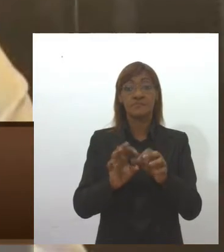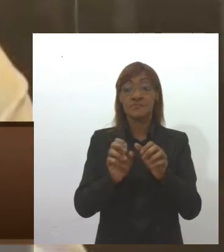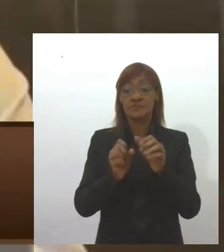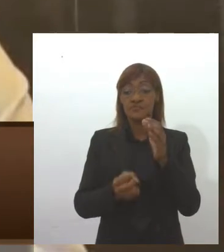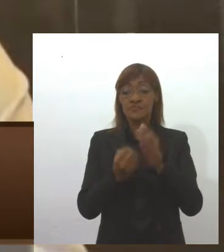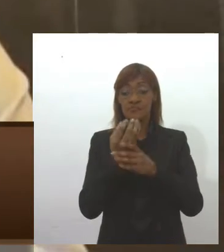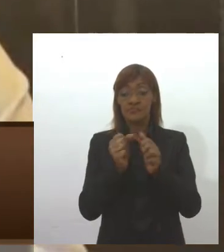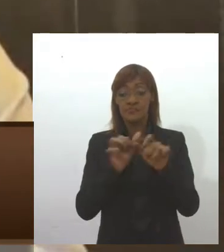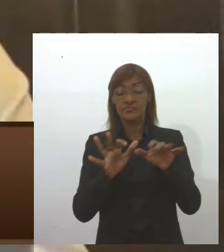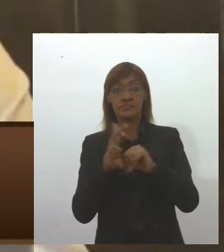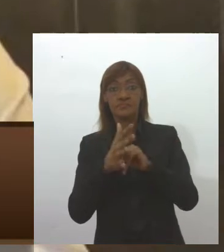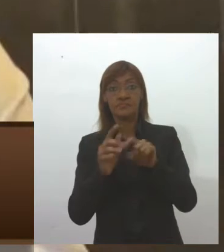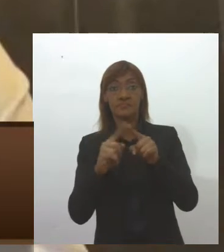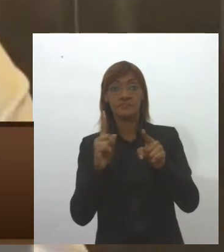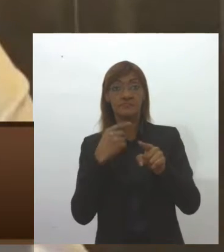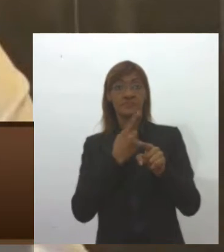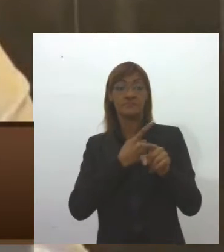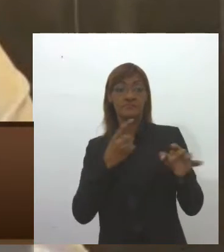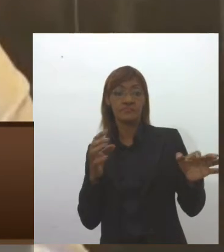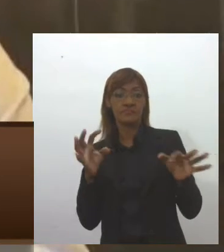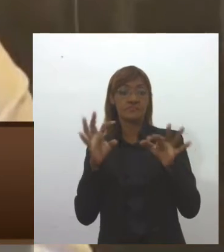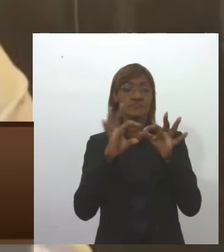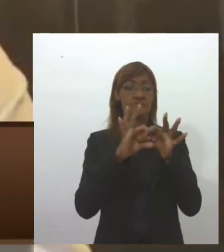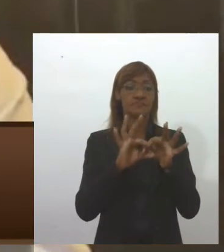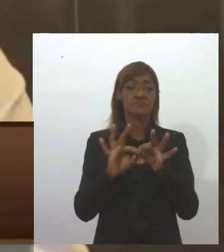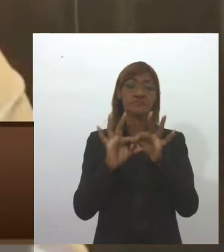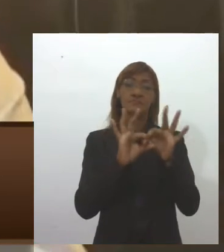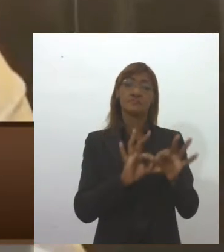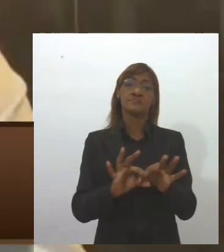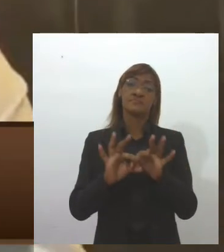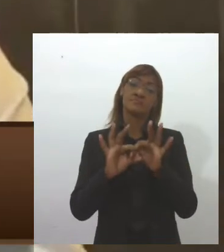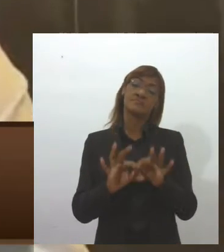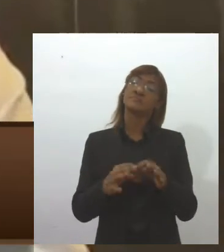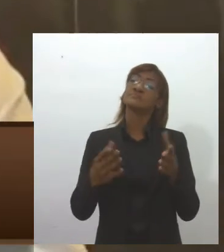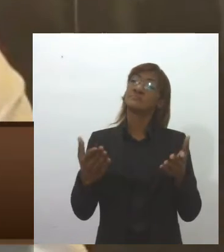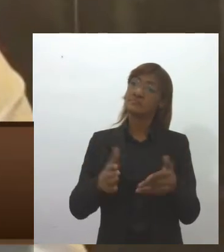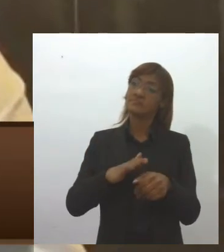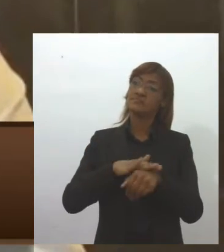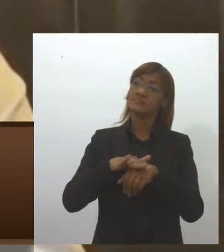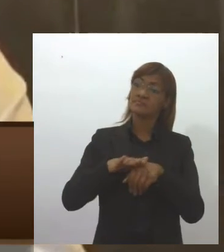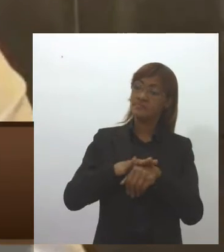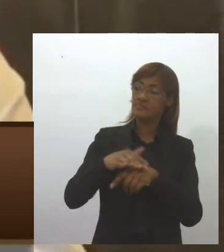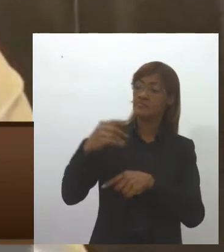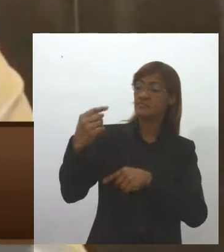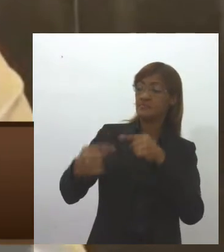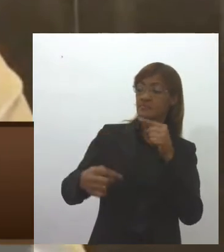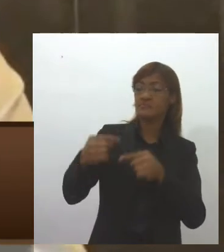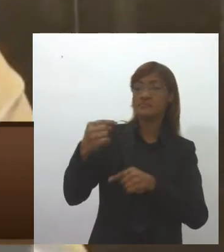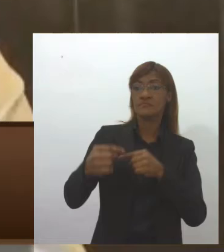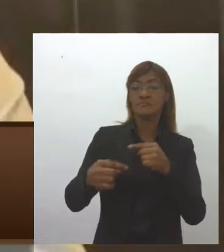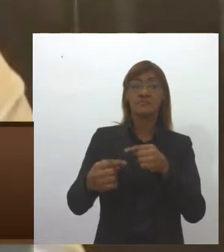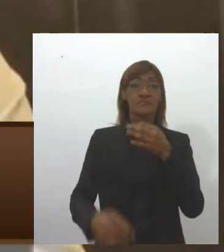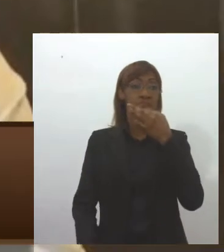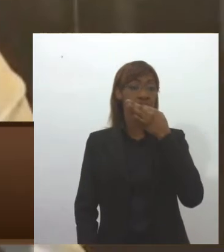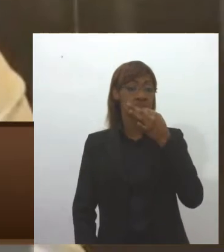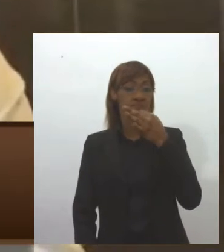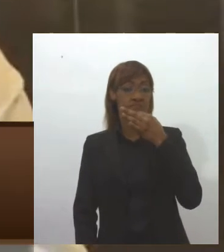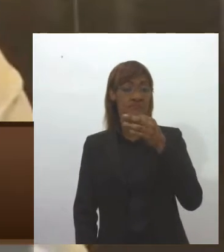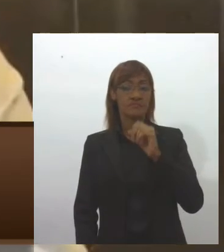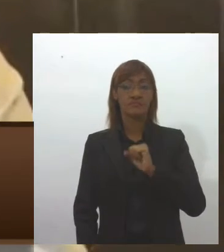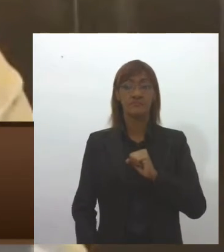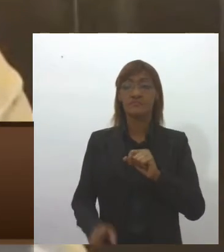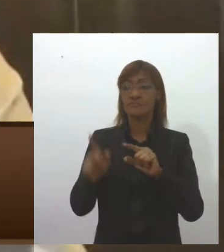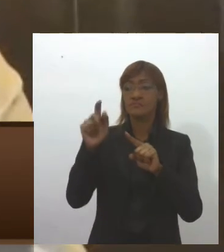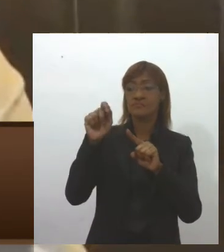um fato, né? Então, hoje nós estamos conversando, hoje nós estamos dialogando, trocando ideias, praticamente uma vez no mês a gente